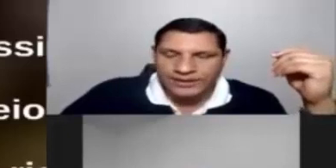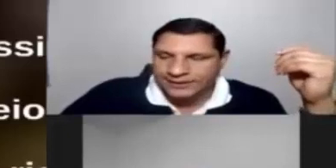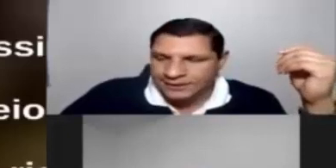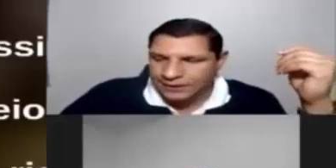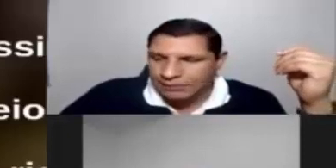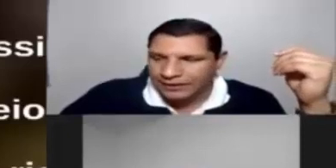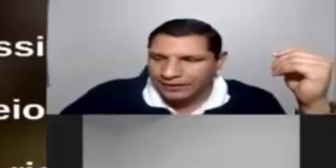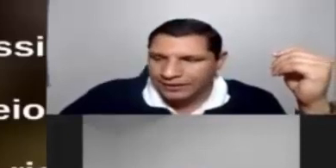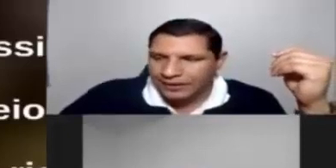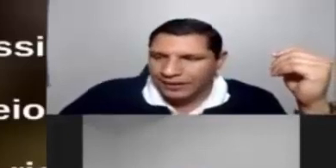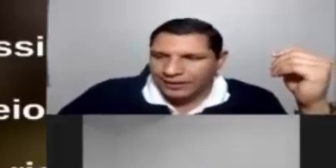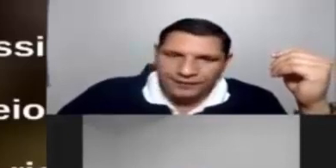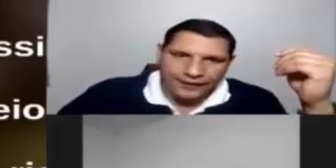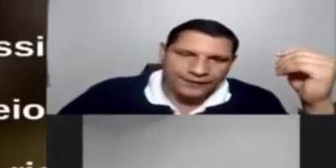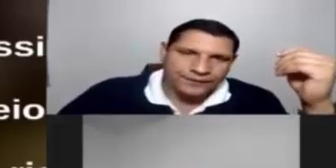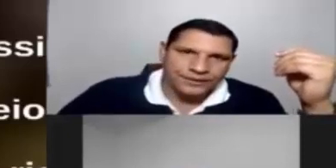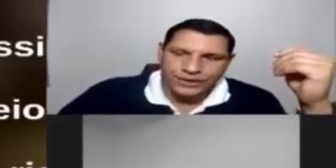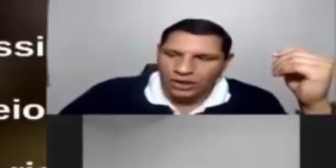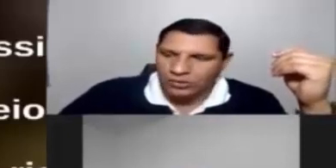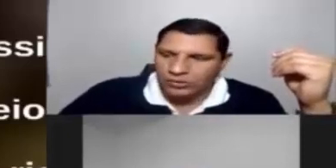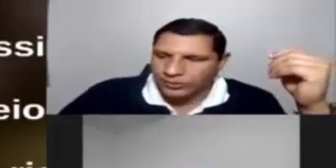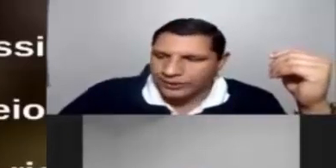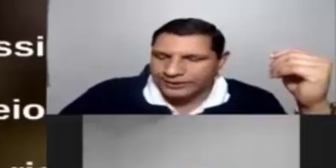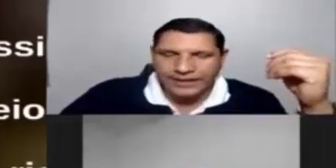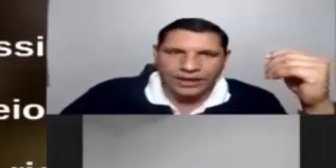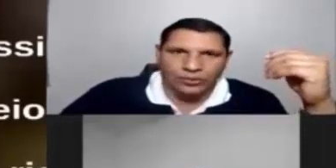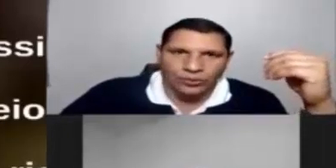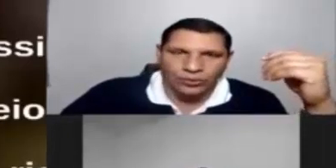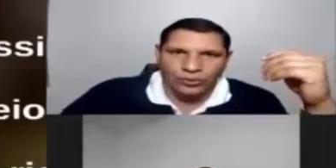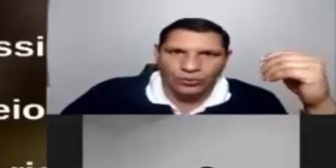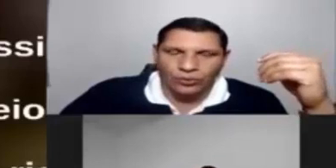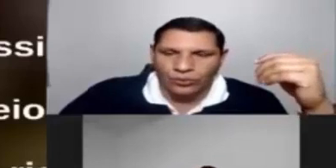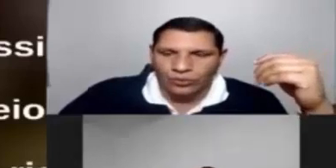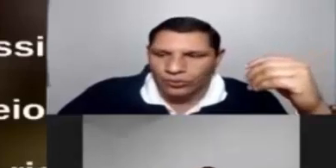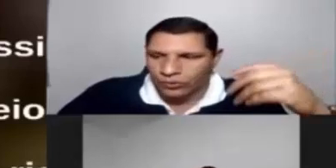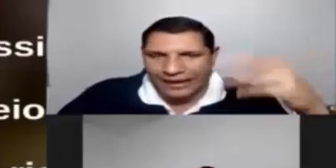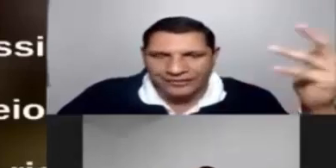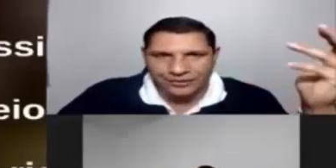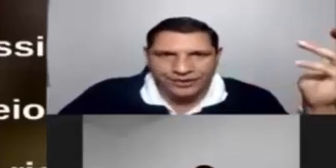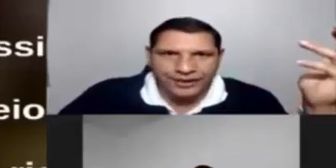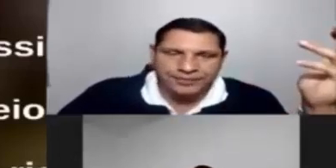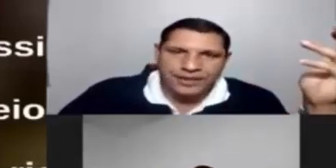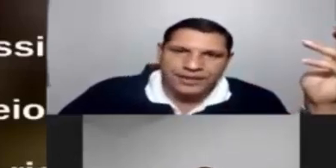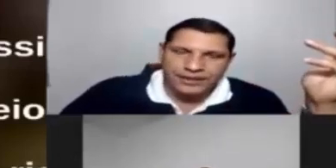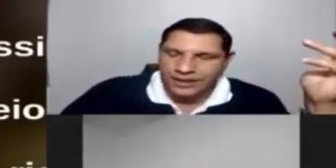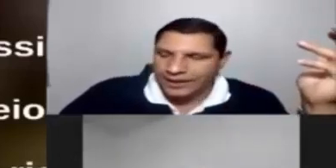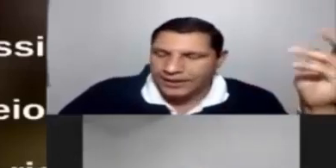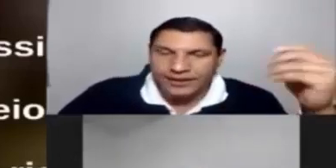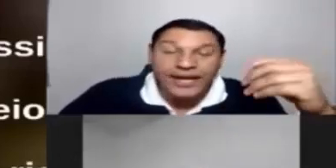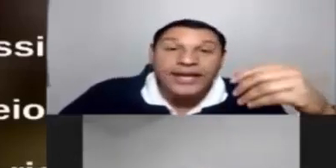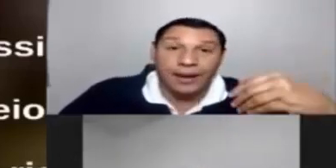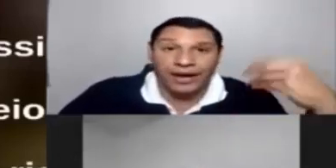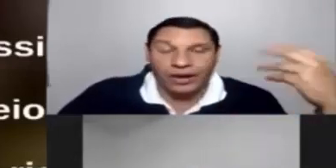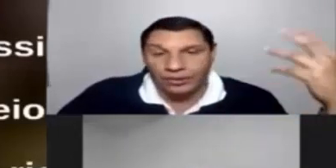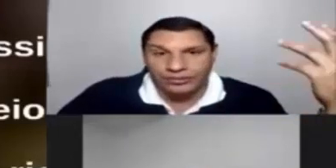a conhecida também, né? Então, quem é o Lázaro, né? E aí,